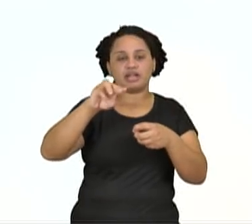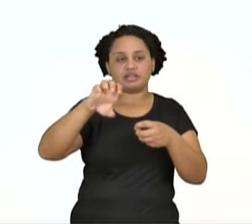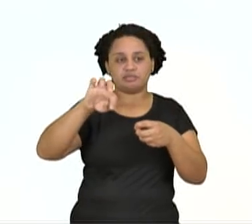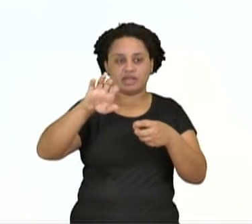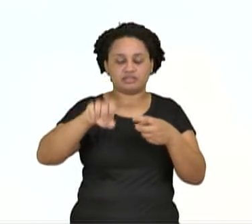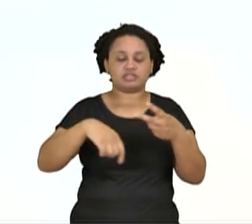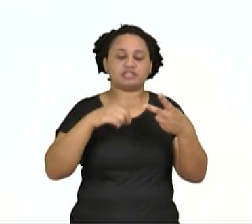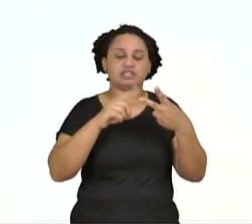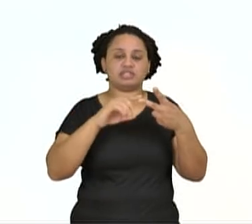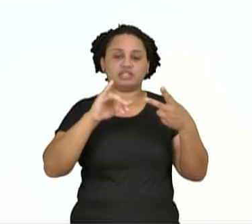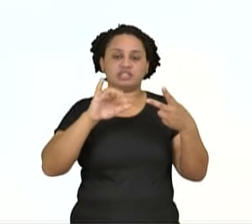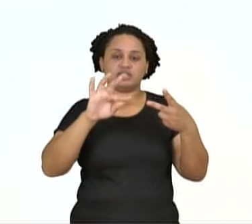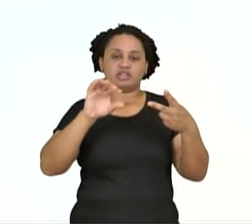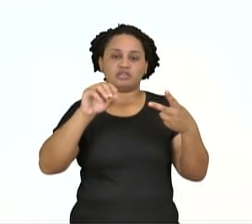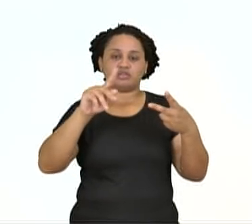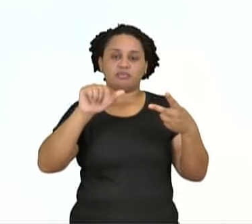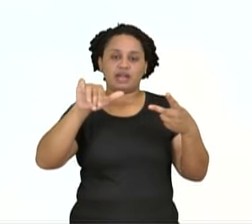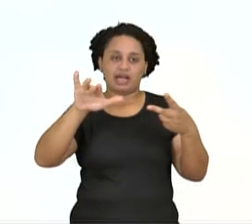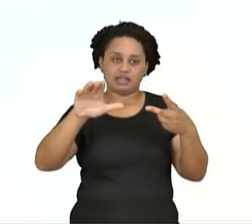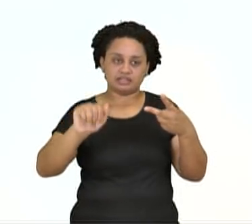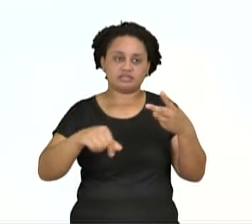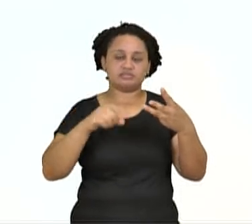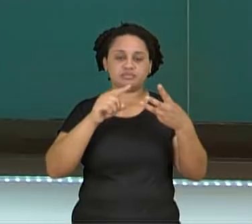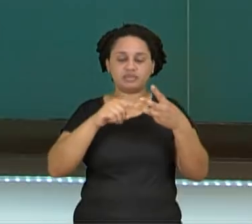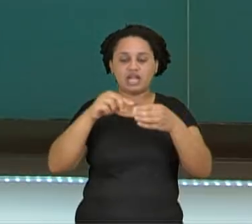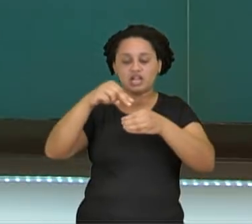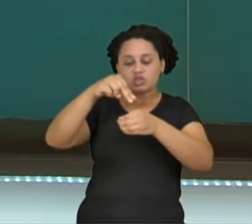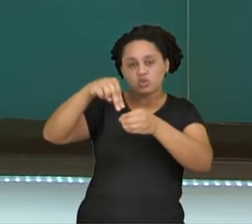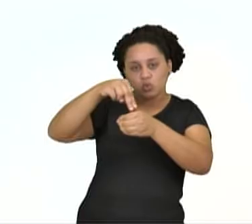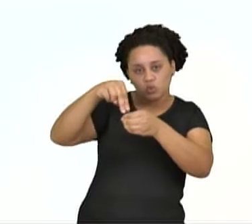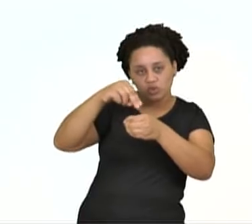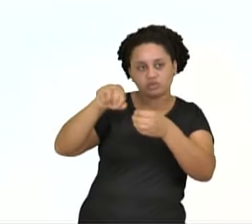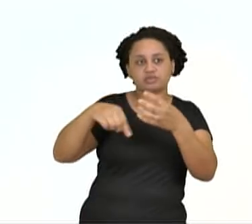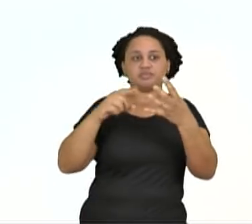citoplasma. C, núcleo. Ou letra D, membrana nuclear.